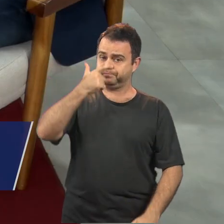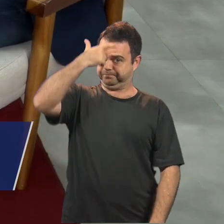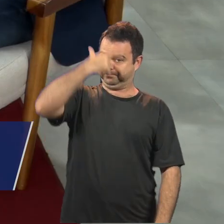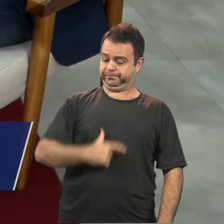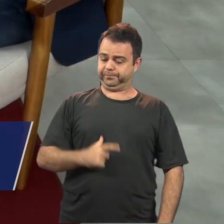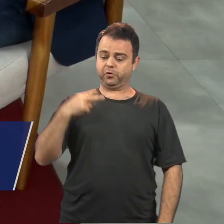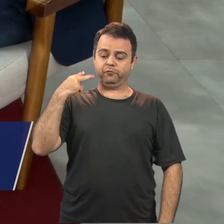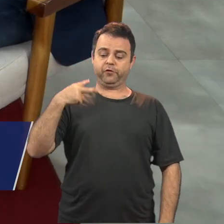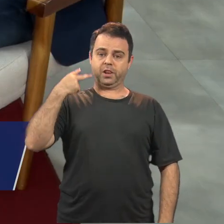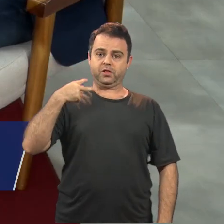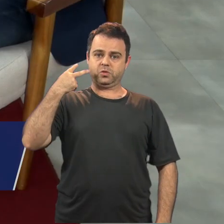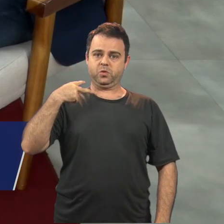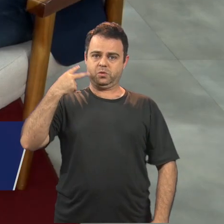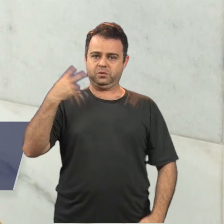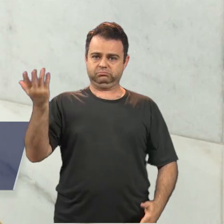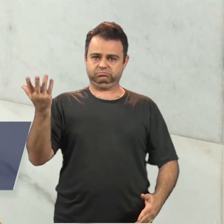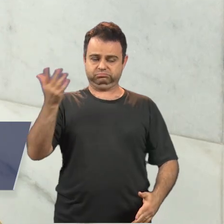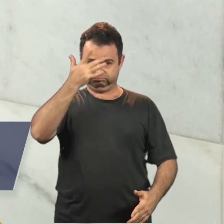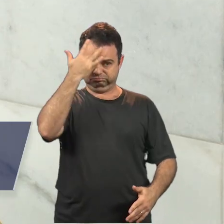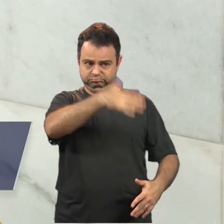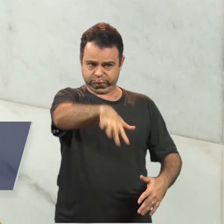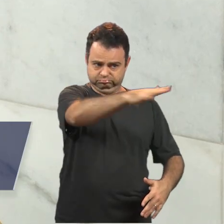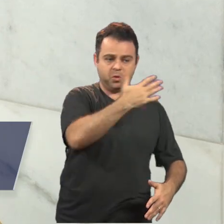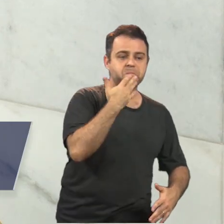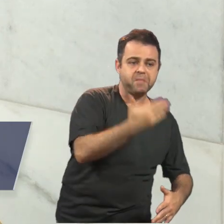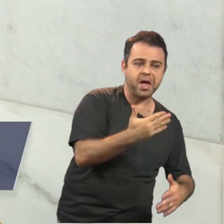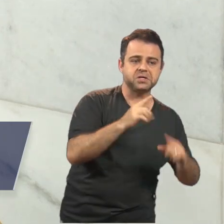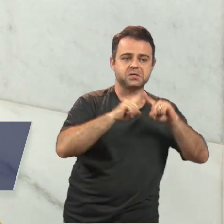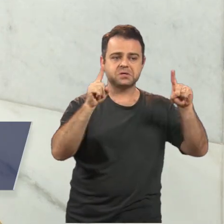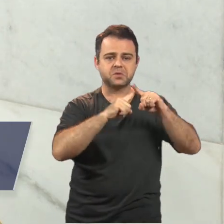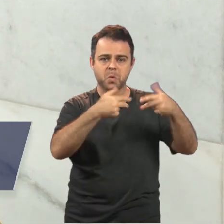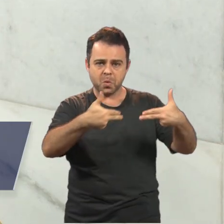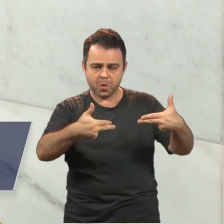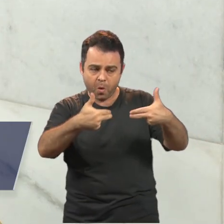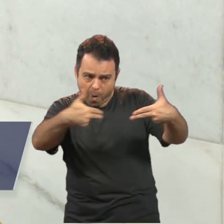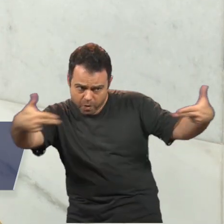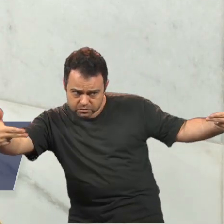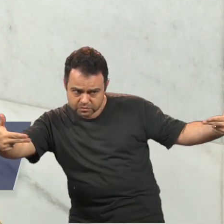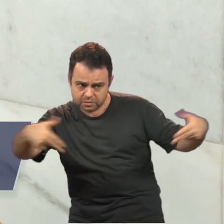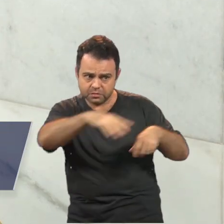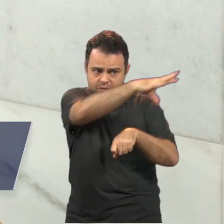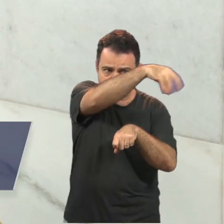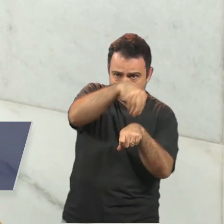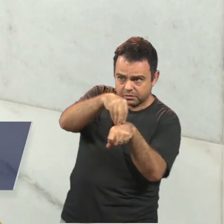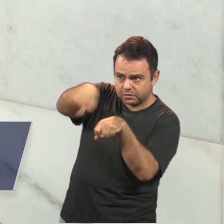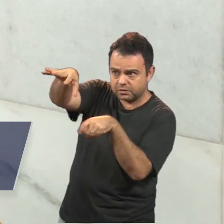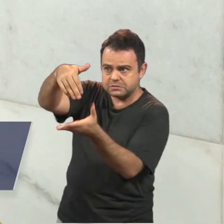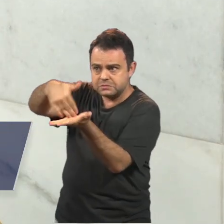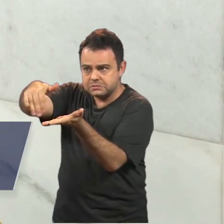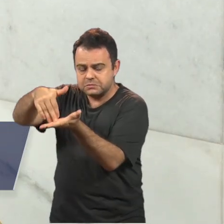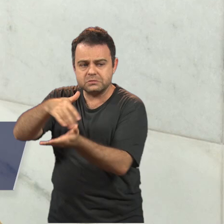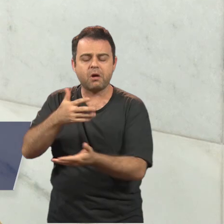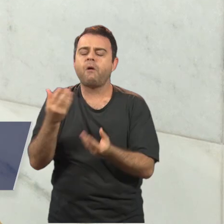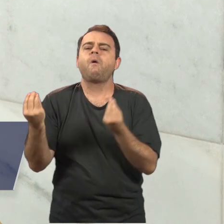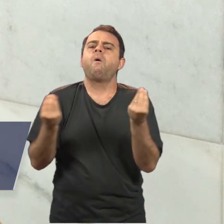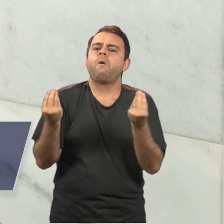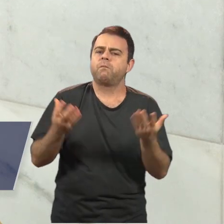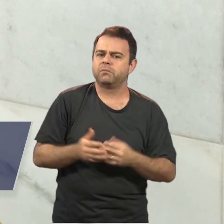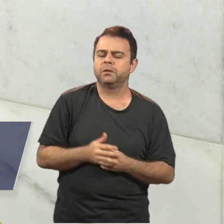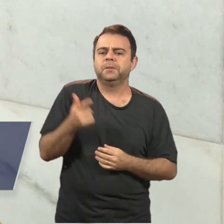nessa interlocução entre os munícipes e as secretarias, né, sobretudo a saúde, que tem essa alta demanda, em relação também às